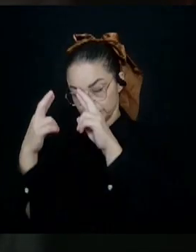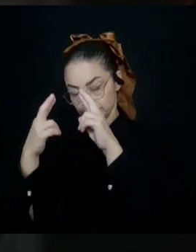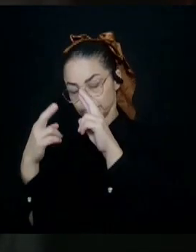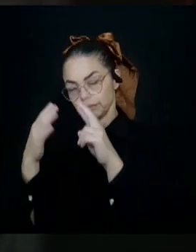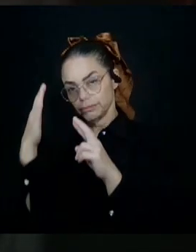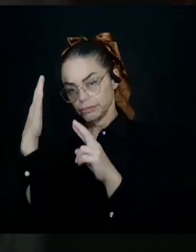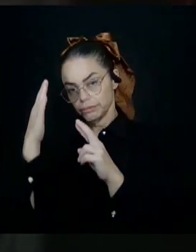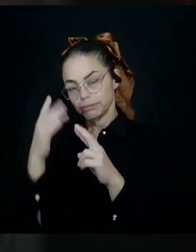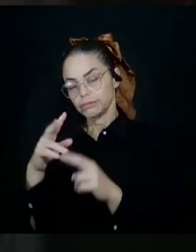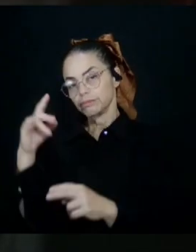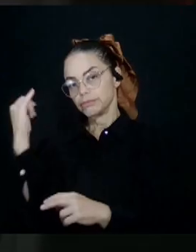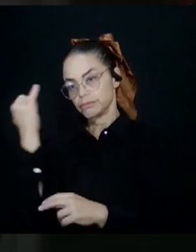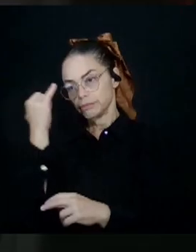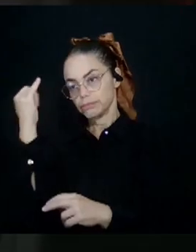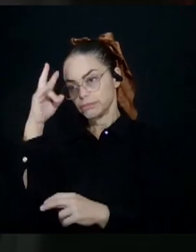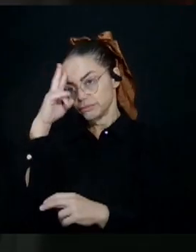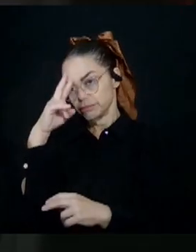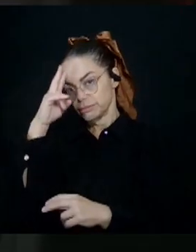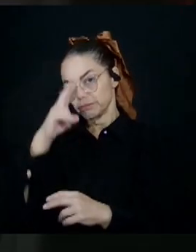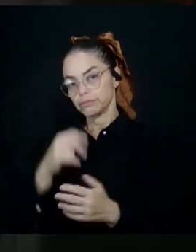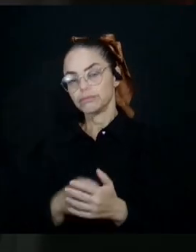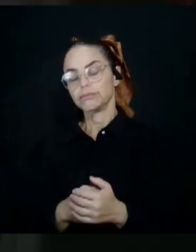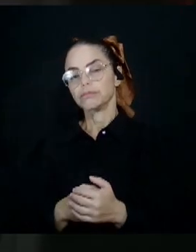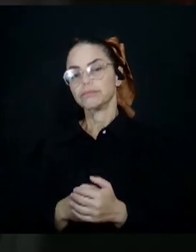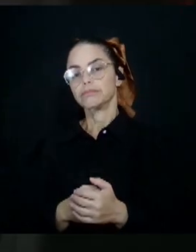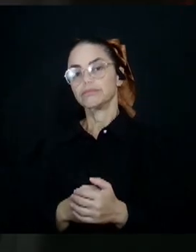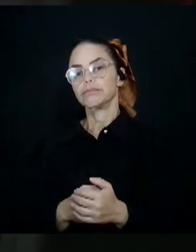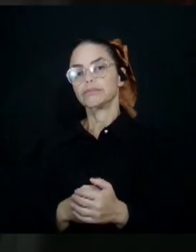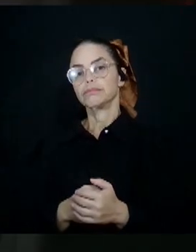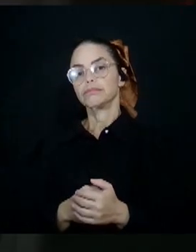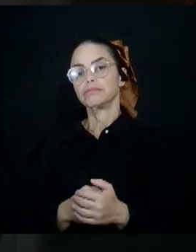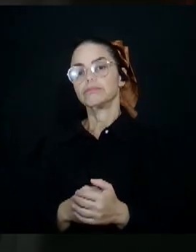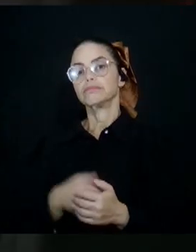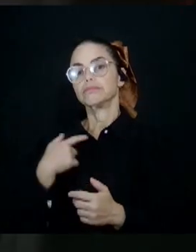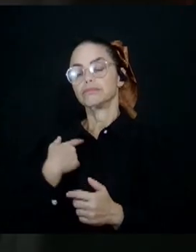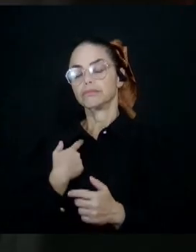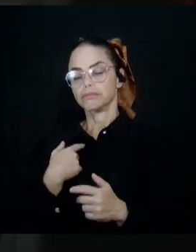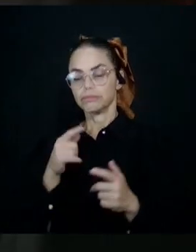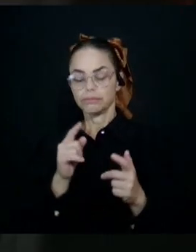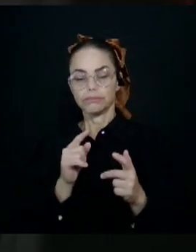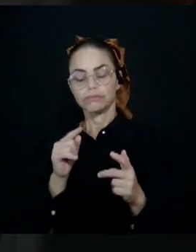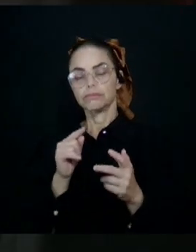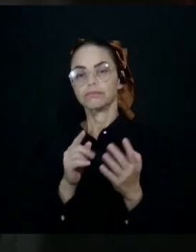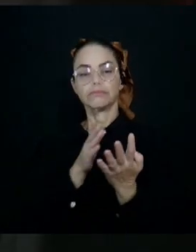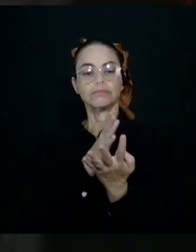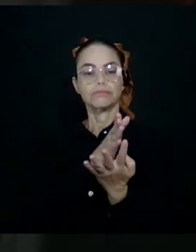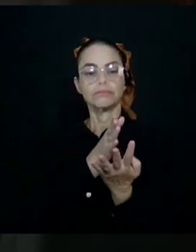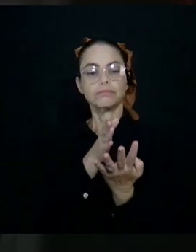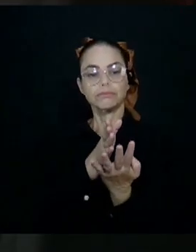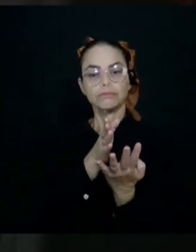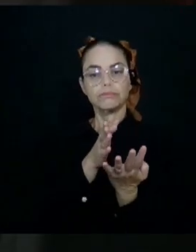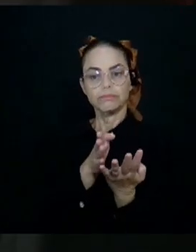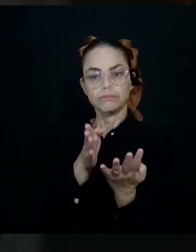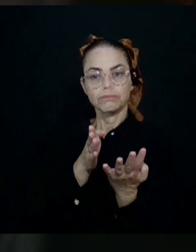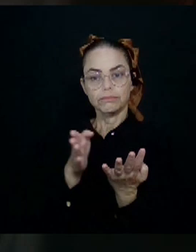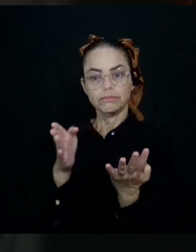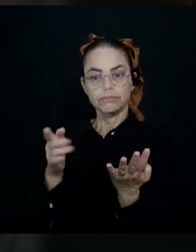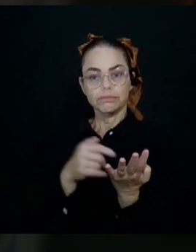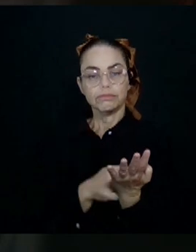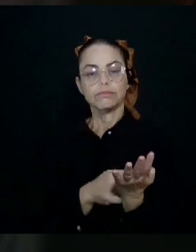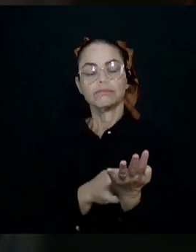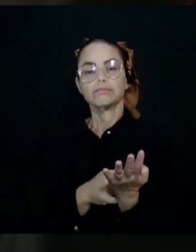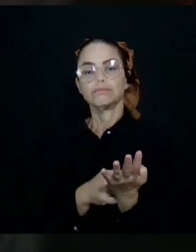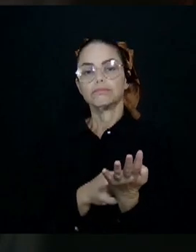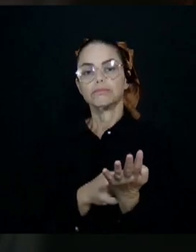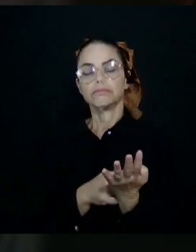aqui, assim, a gente tem tanto para falar sobre isso, mas a gente vai permeando por alguns caminhos, né? E um ponto que eu quero chegar aqui é a